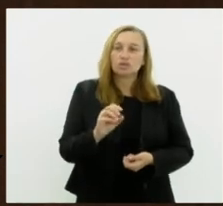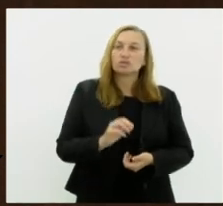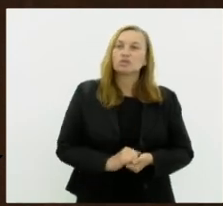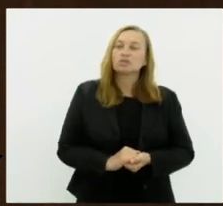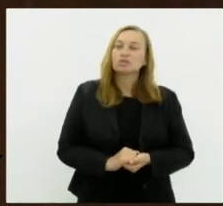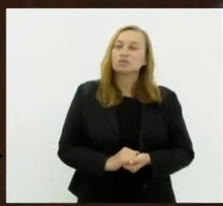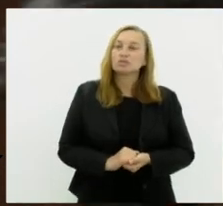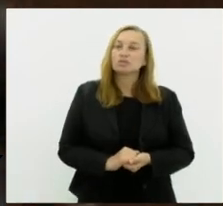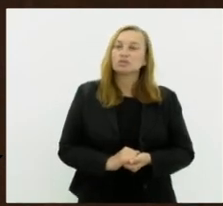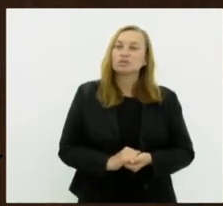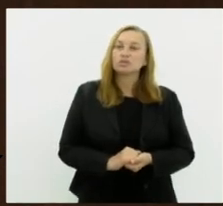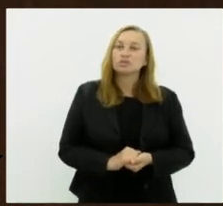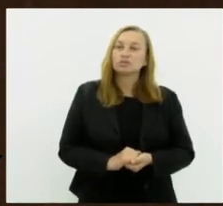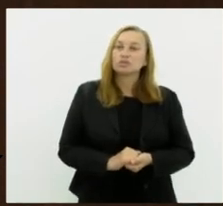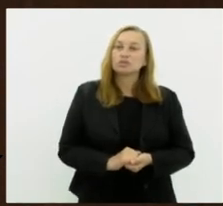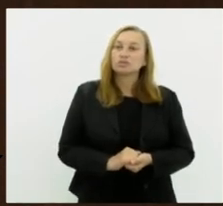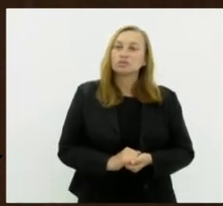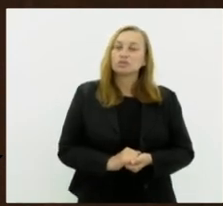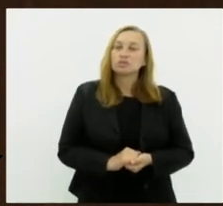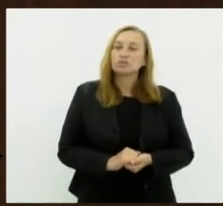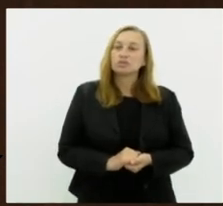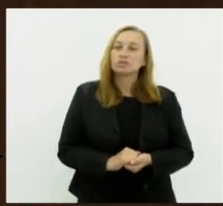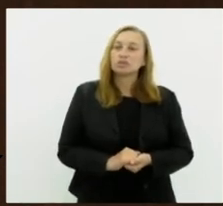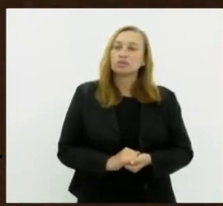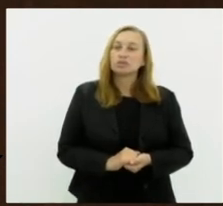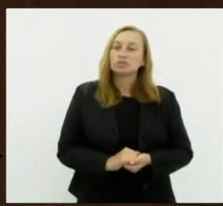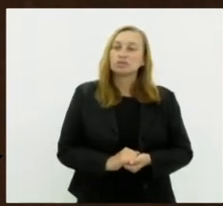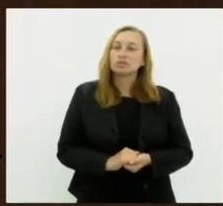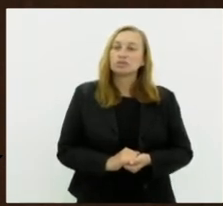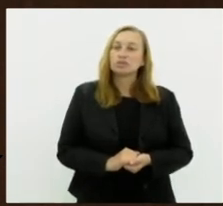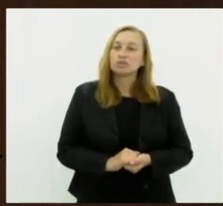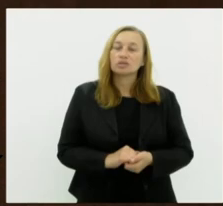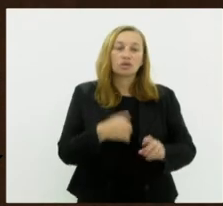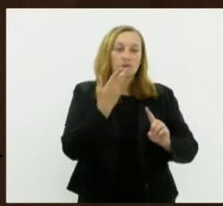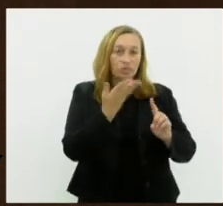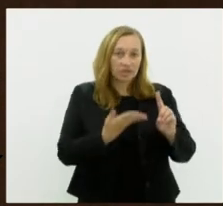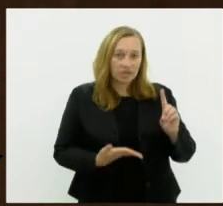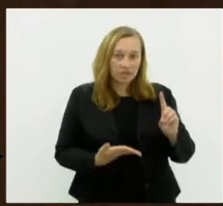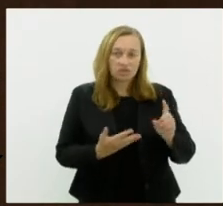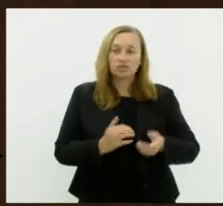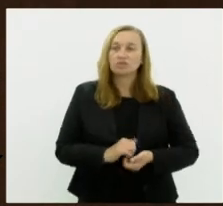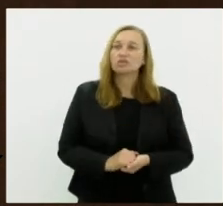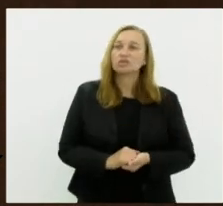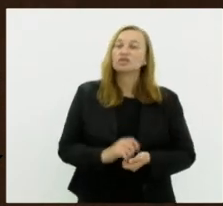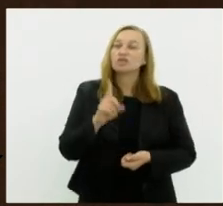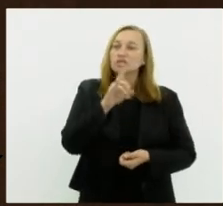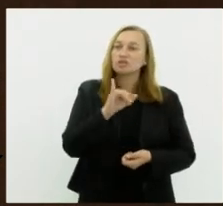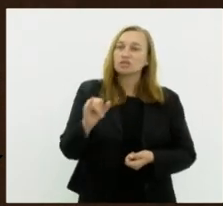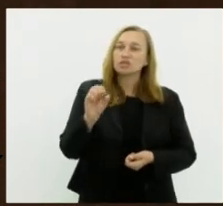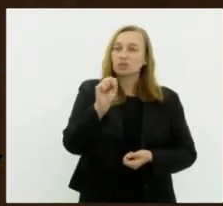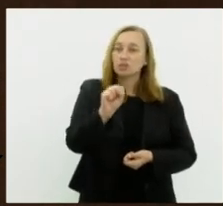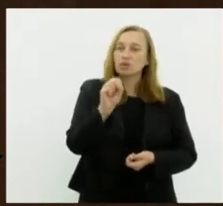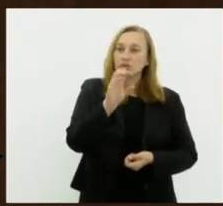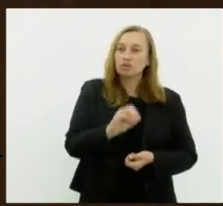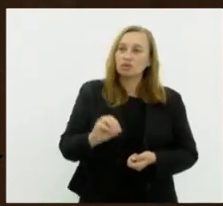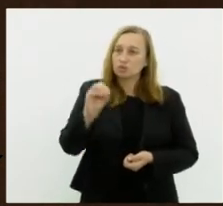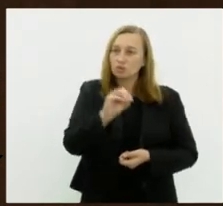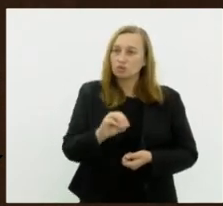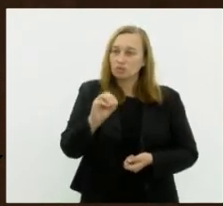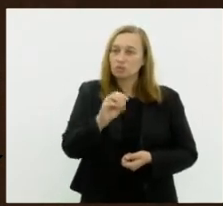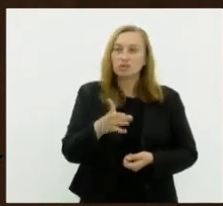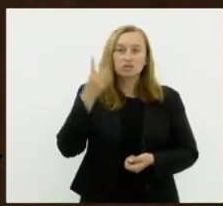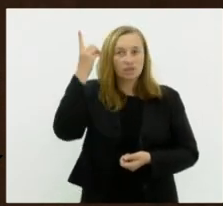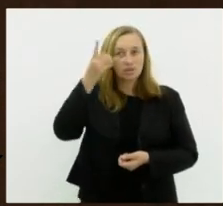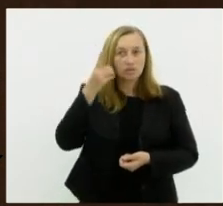fazer essa comunicação, essa homenagem. Um dia 8 de outubro, o